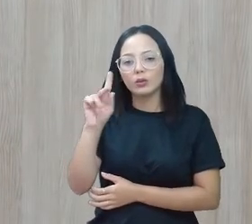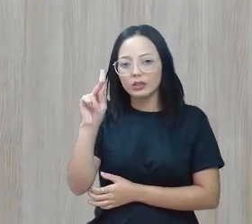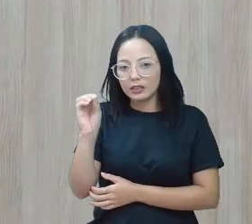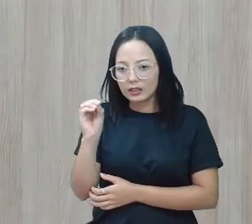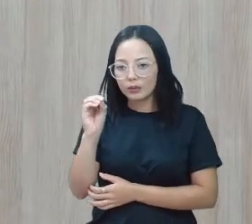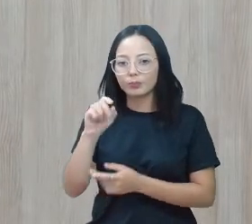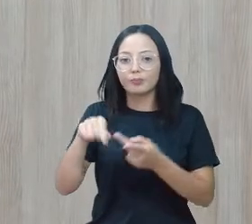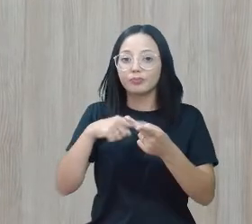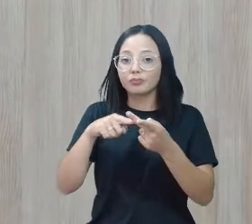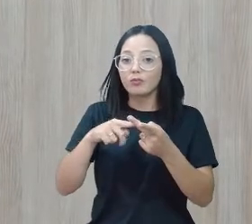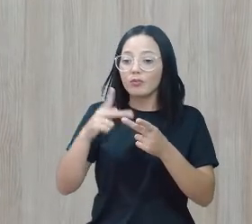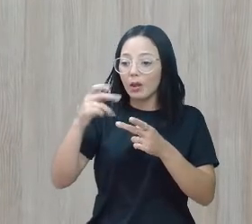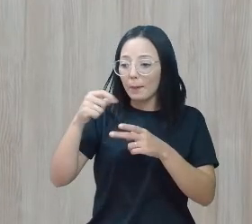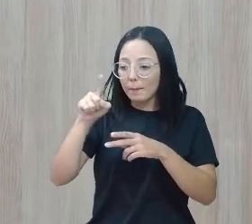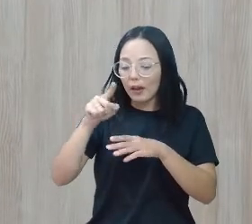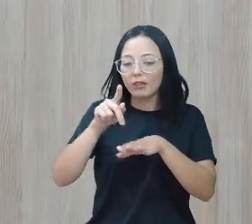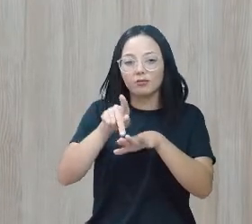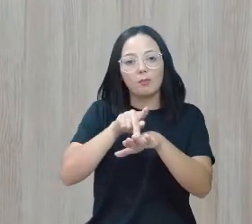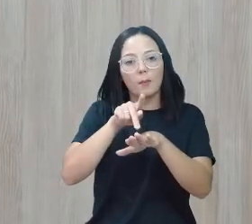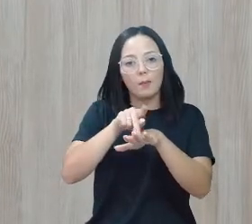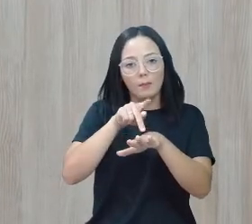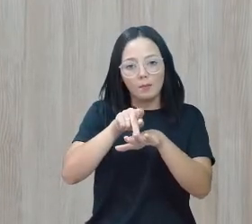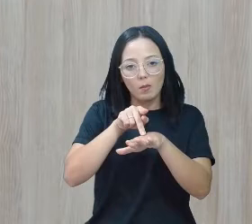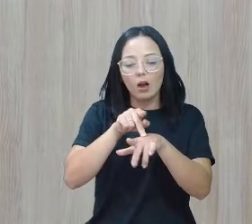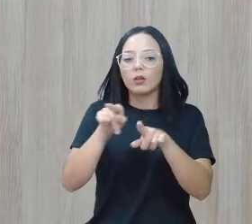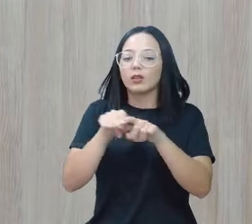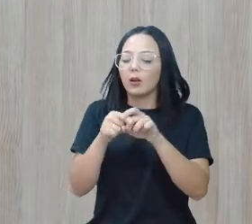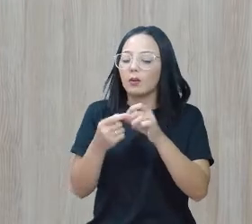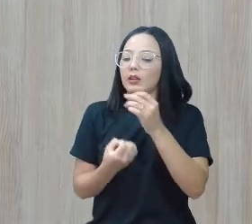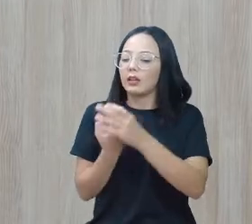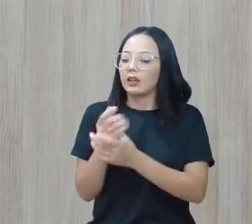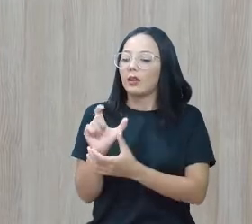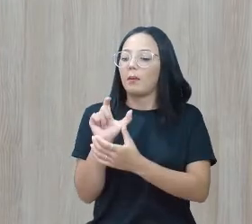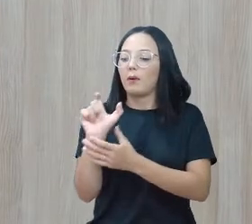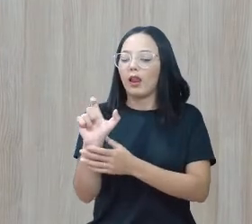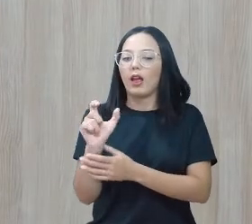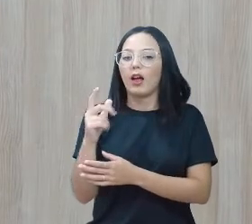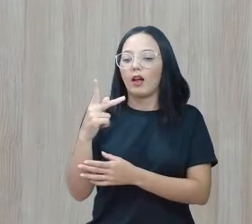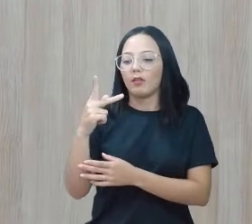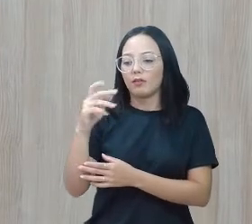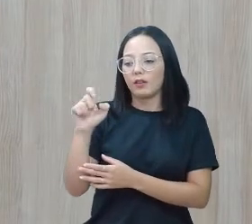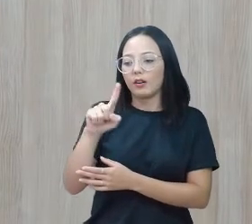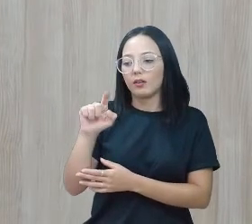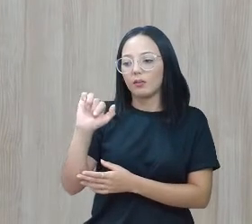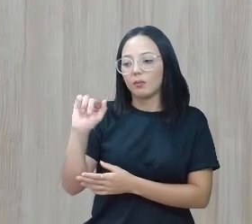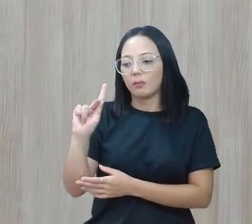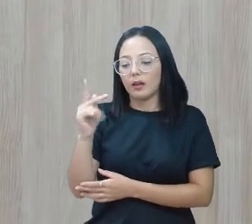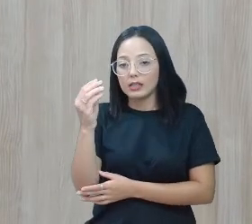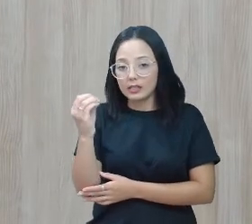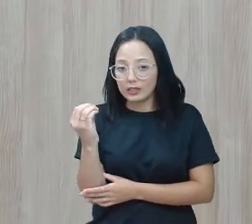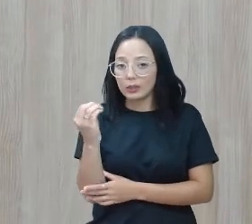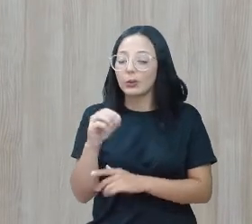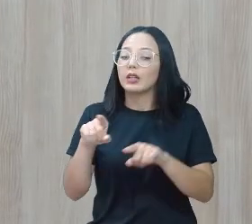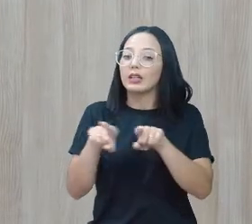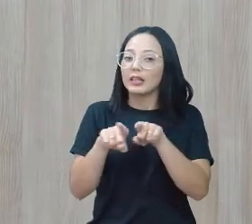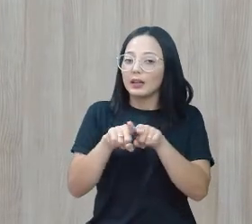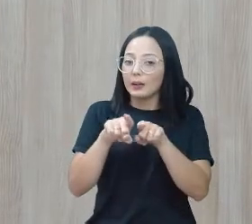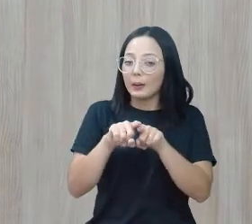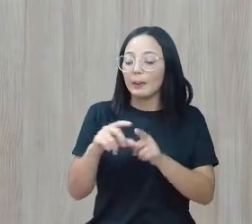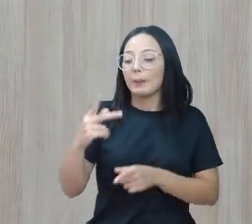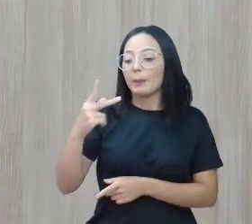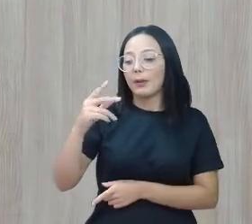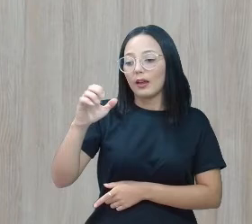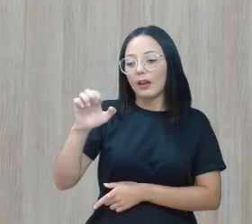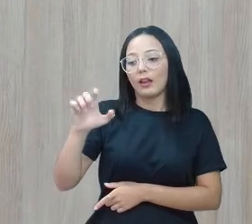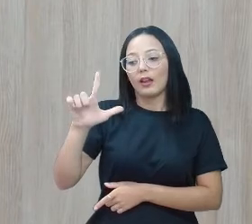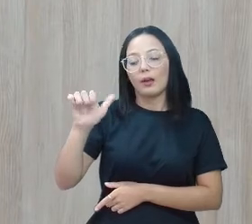é? Pé, que não está aqui, mas dá origem à palavra pezinho. Pelada, não é? Pé também dá origem à